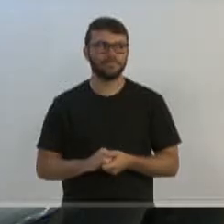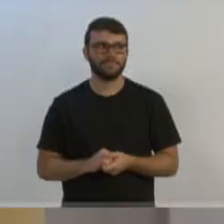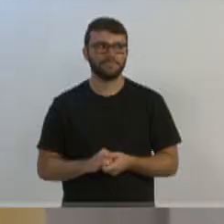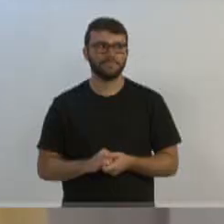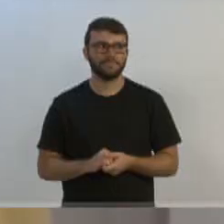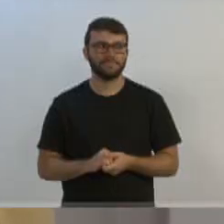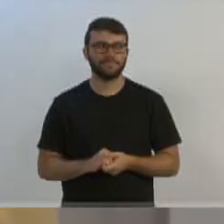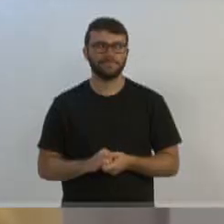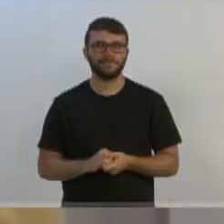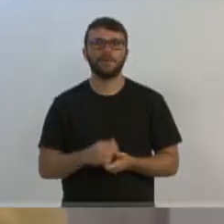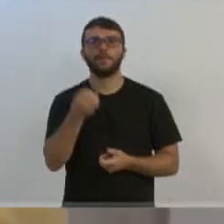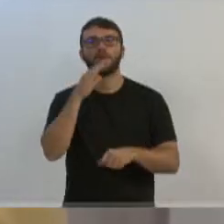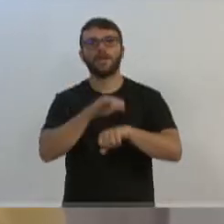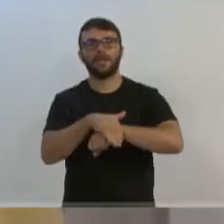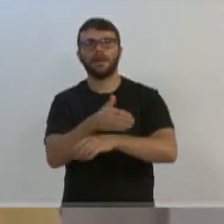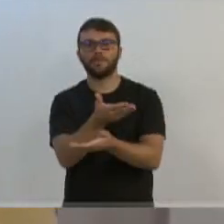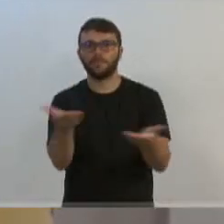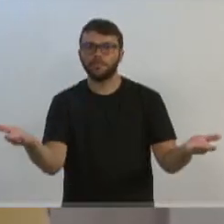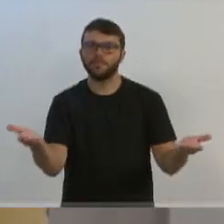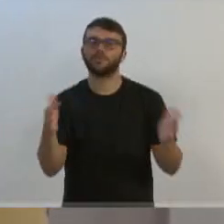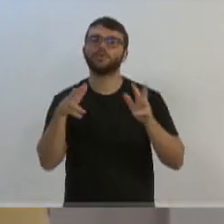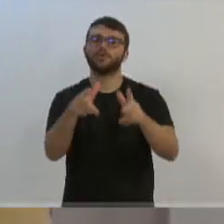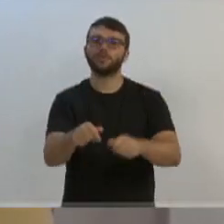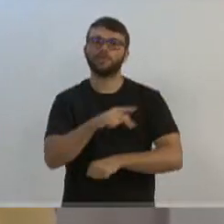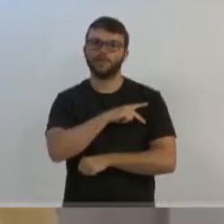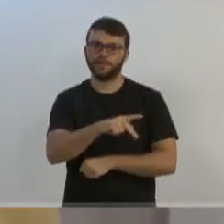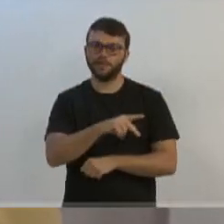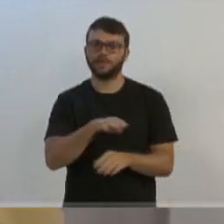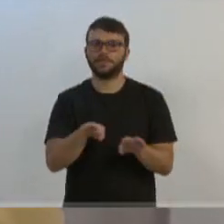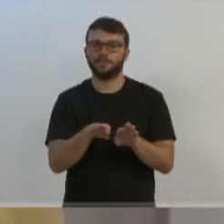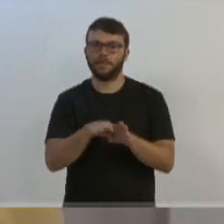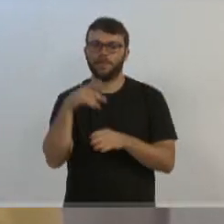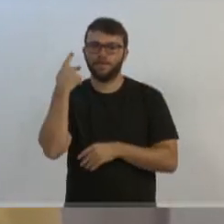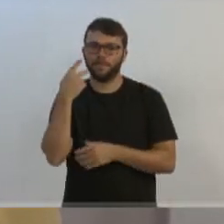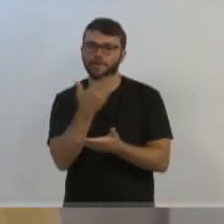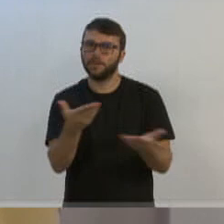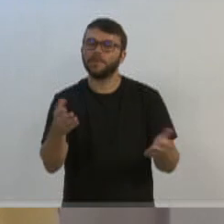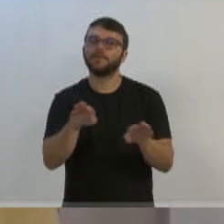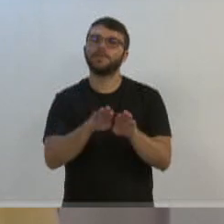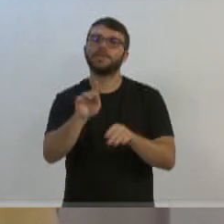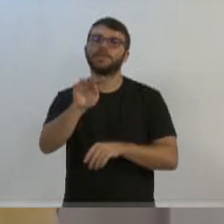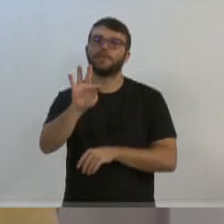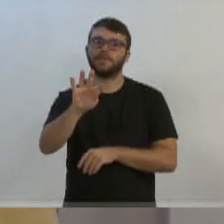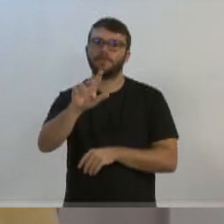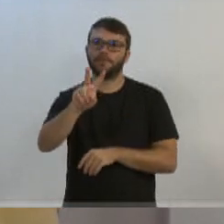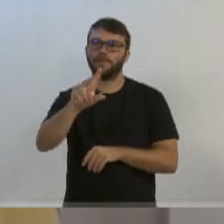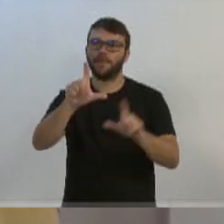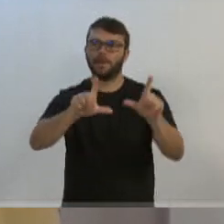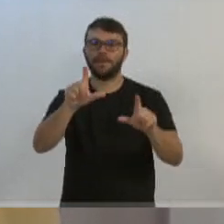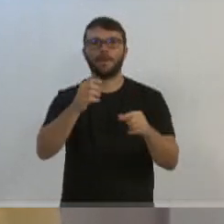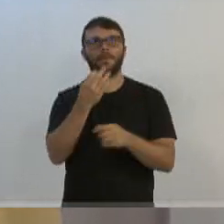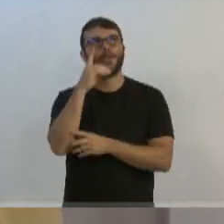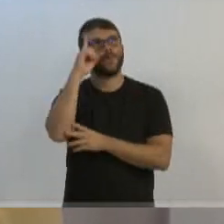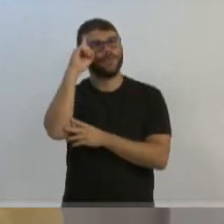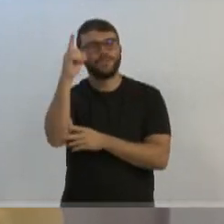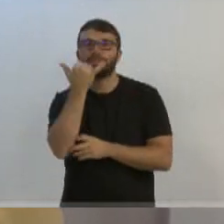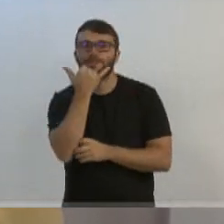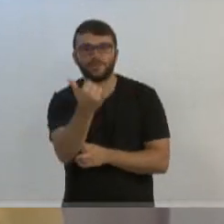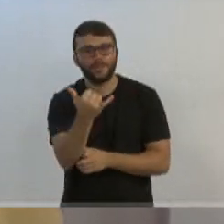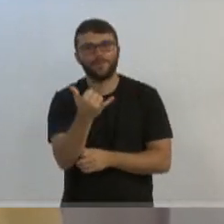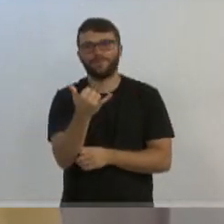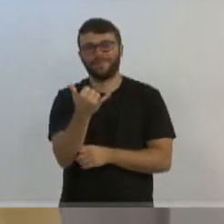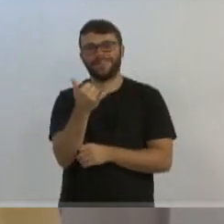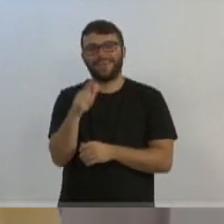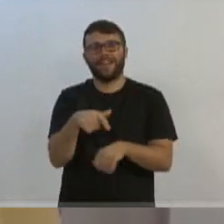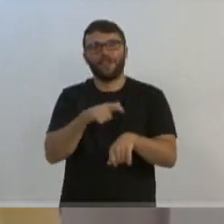Muito boa tarde, senhor presidente, demais vereadores que nos acompanham na plenária, também na TVL. Bom dia, né? Boa tarde. É a força do